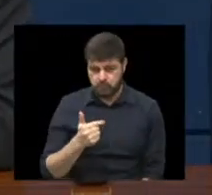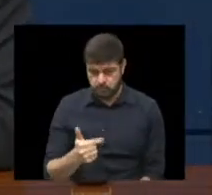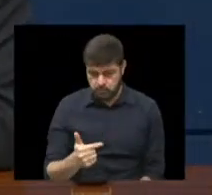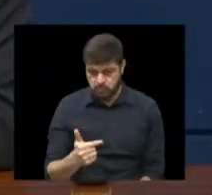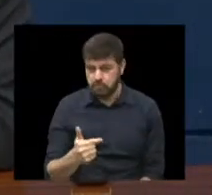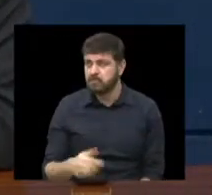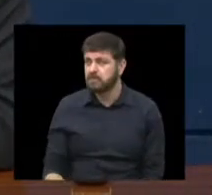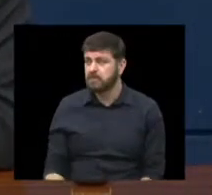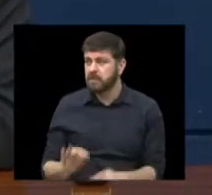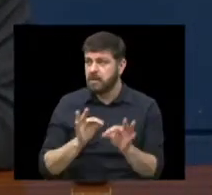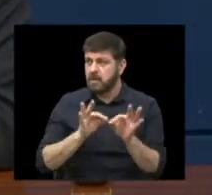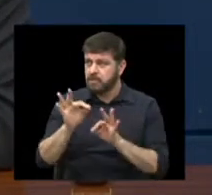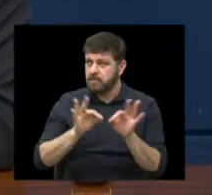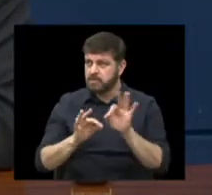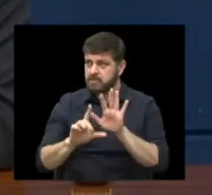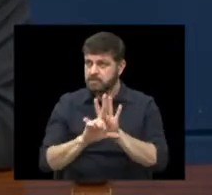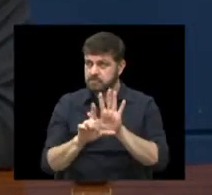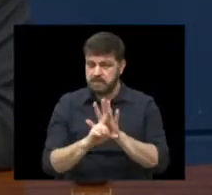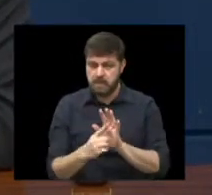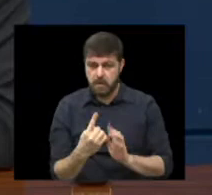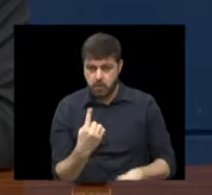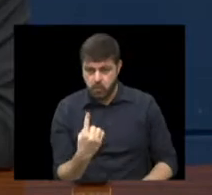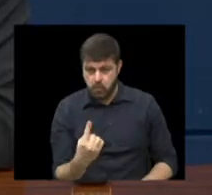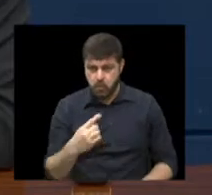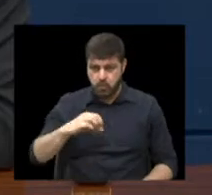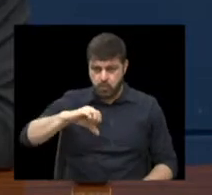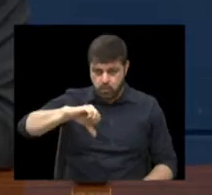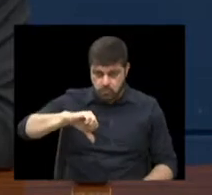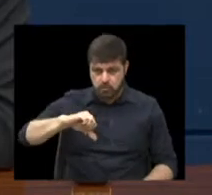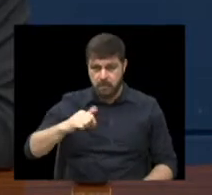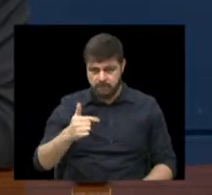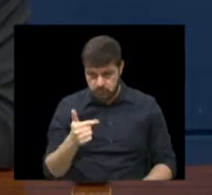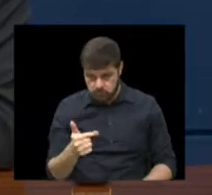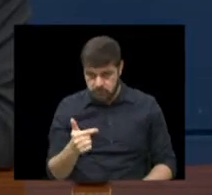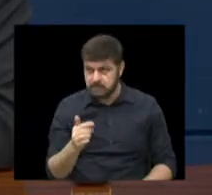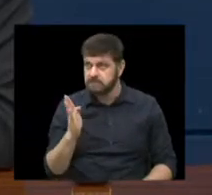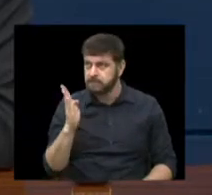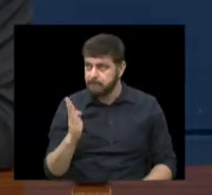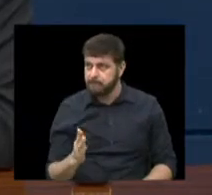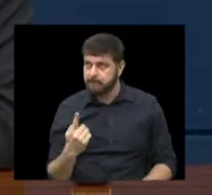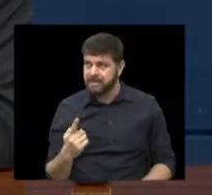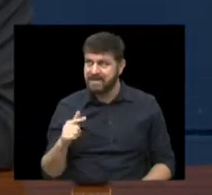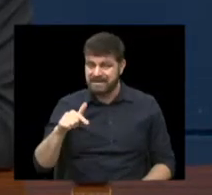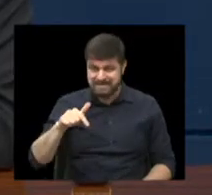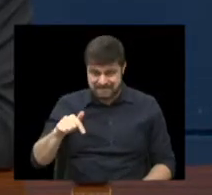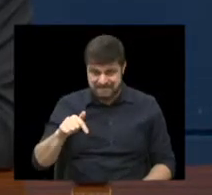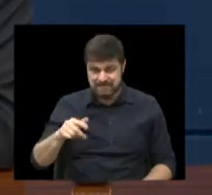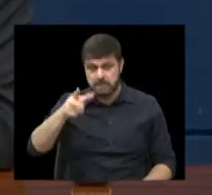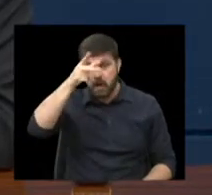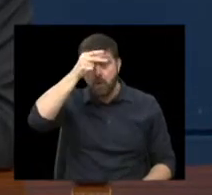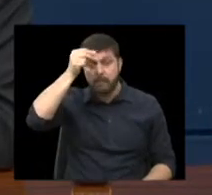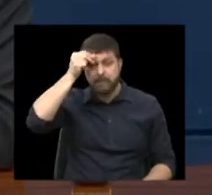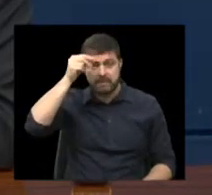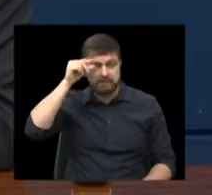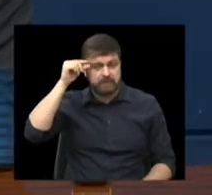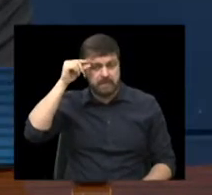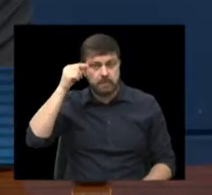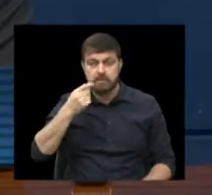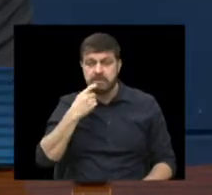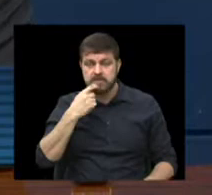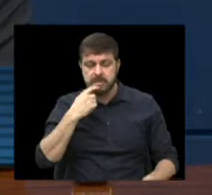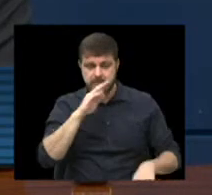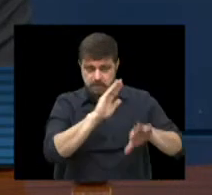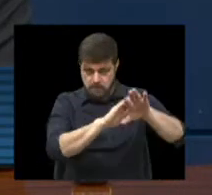mediante requerimento 1853/2017, devidamente aprovado. Item 2, primeira discussão e votação. Projeto de lei